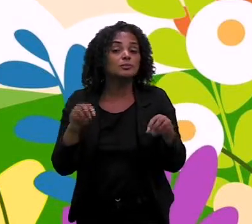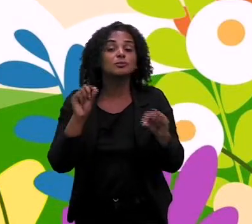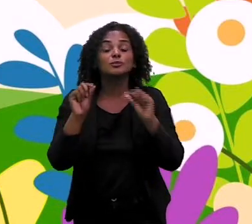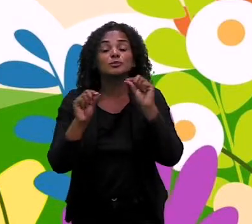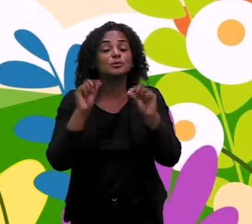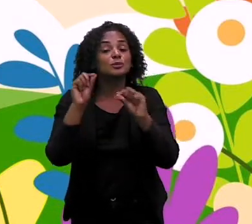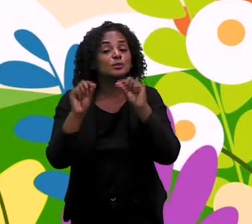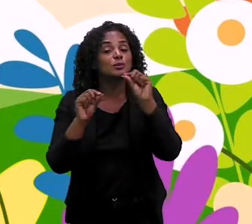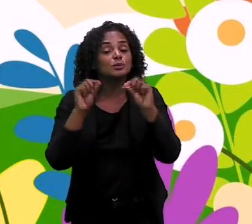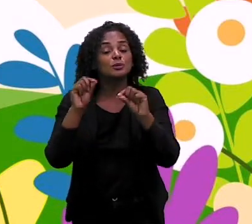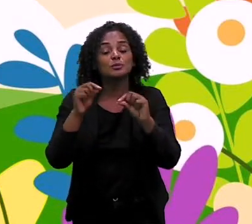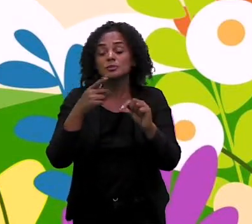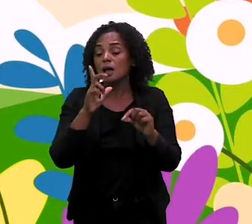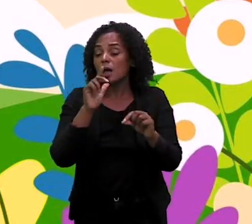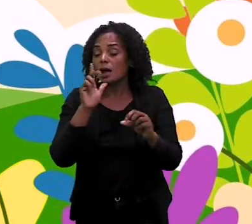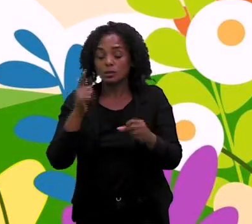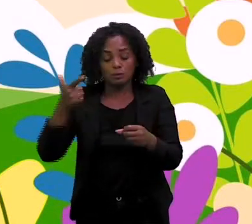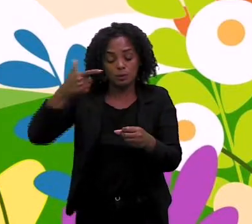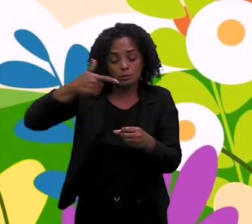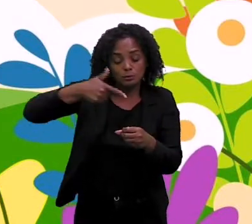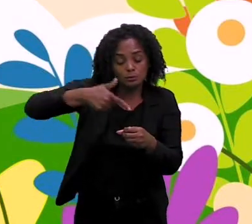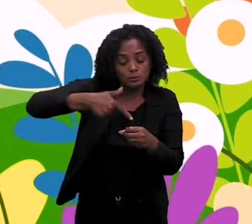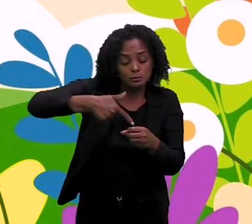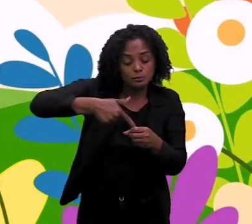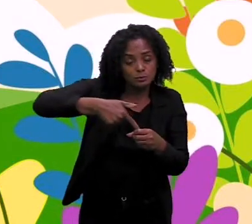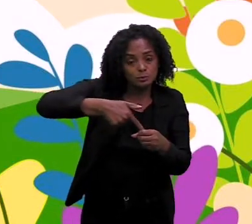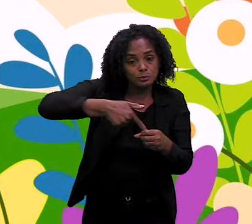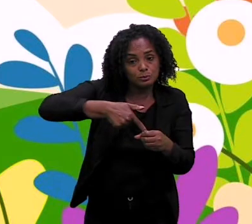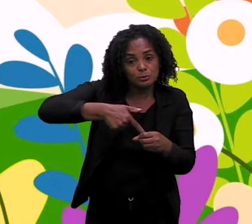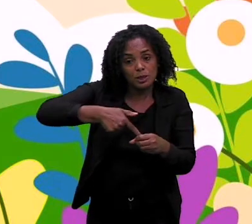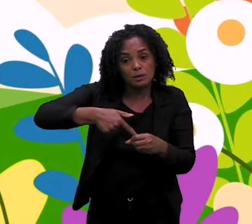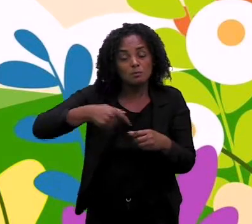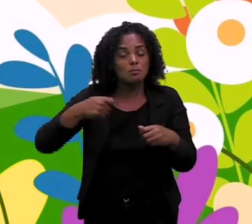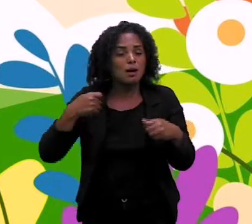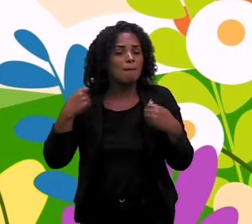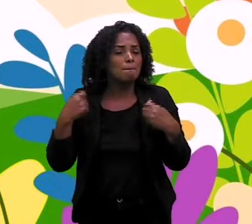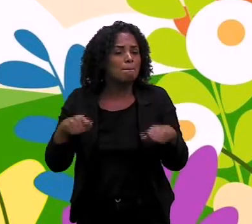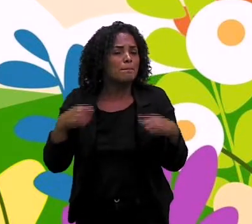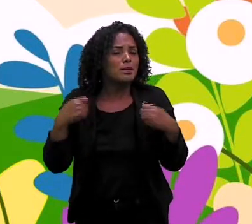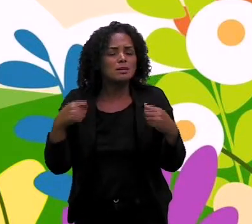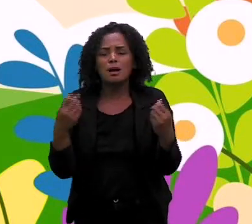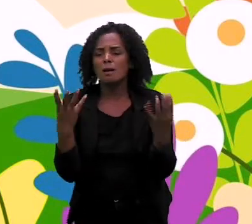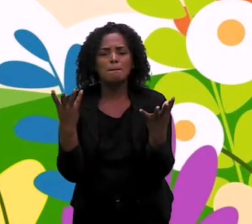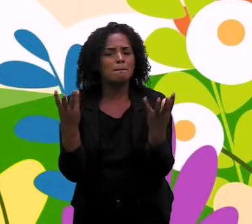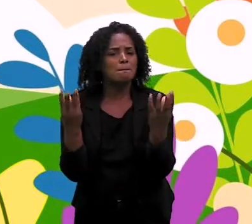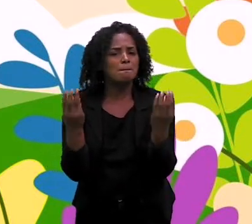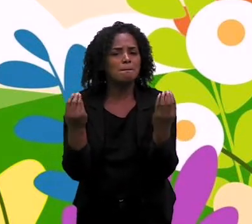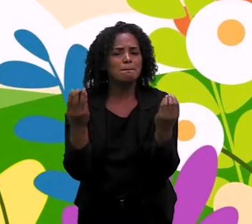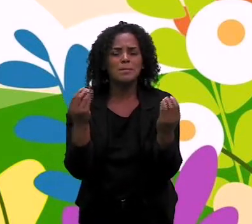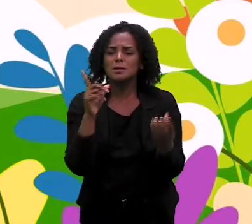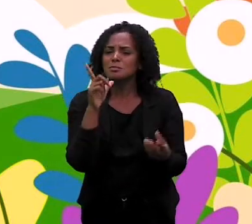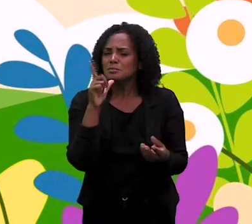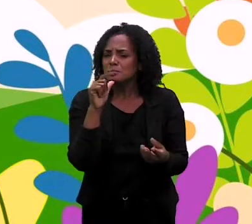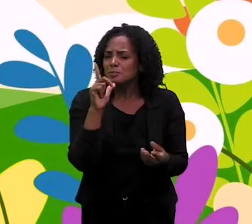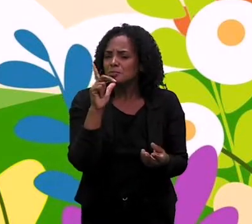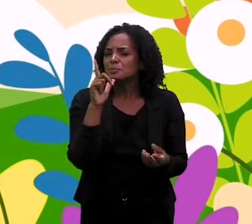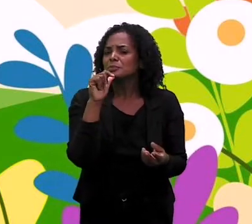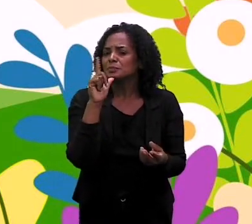precisamos ser regadas, precisamos de muita